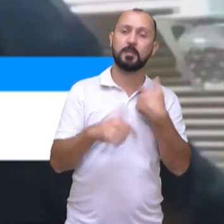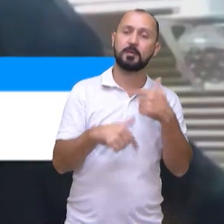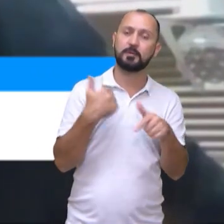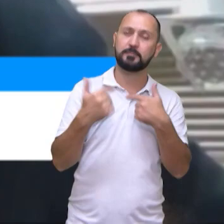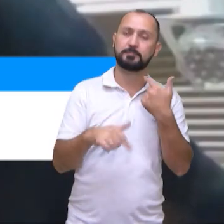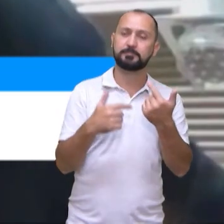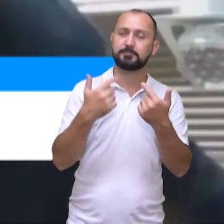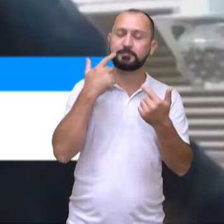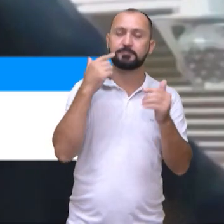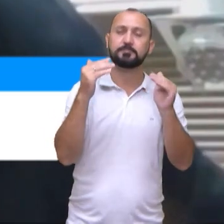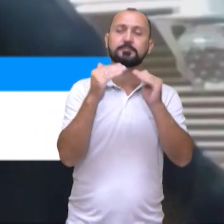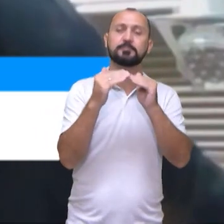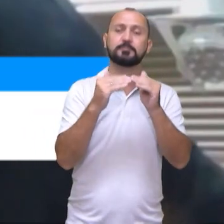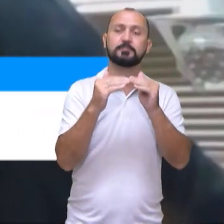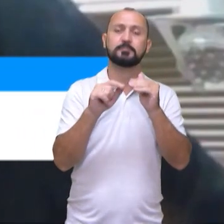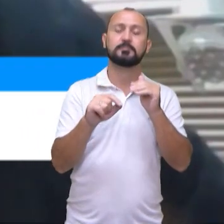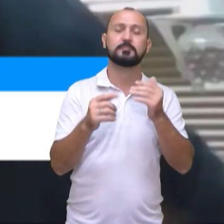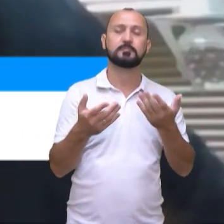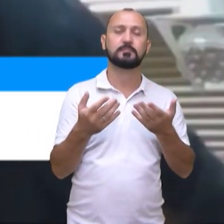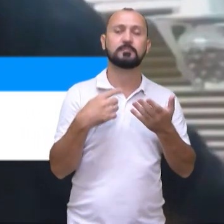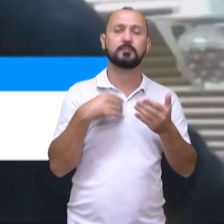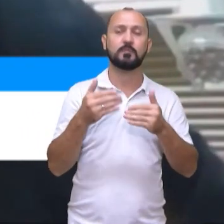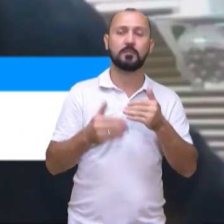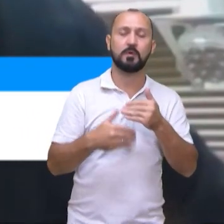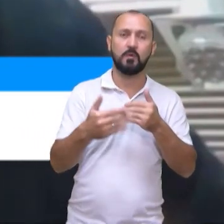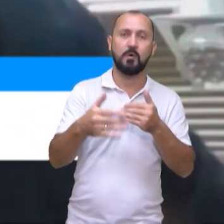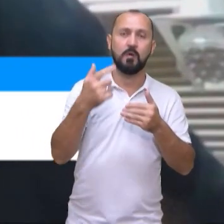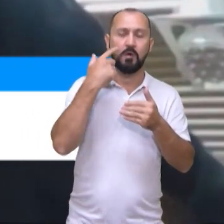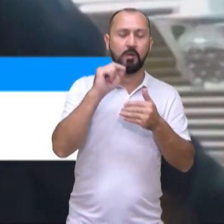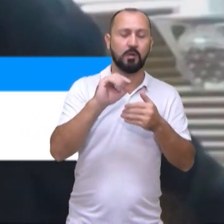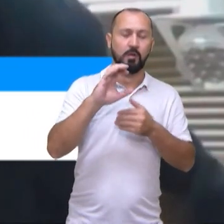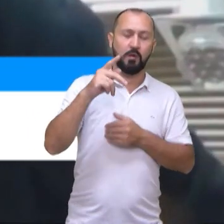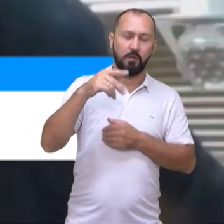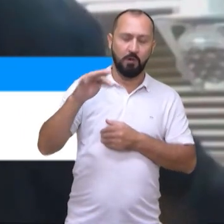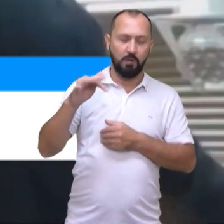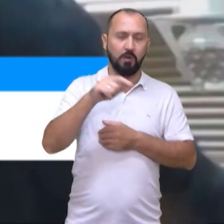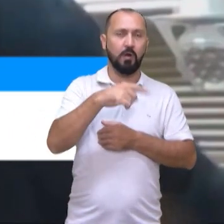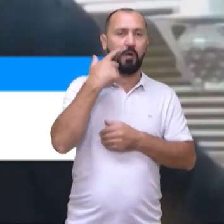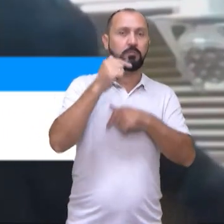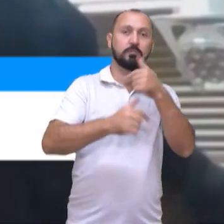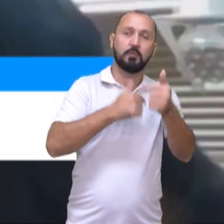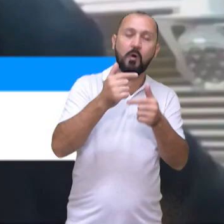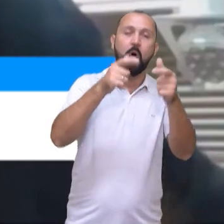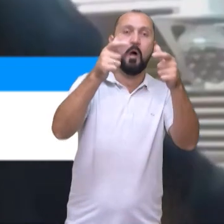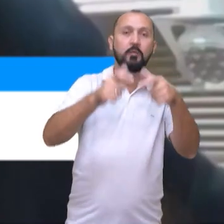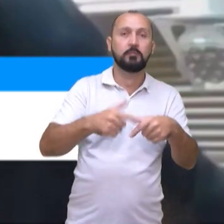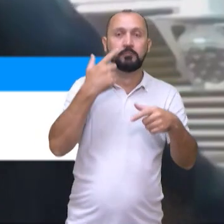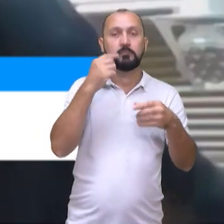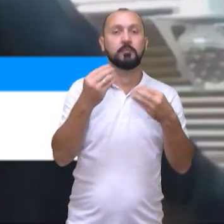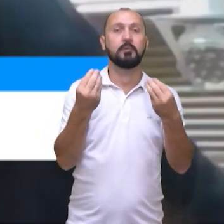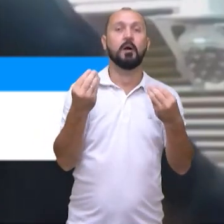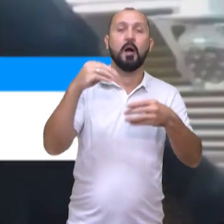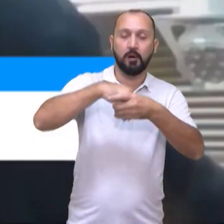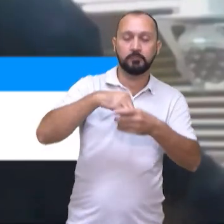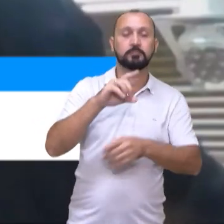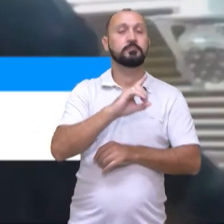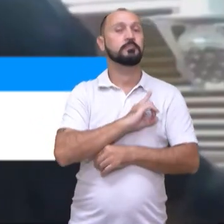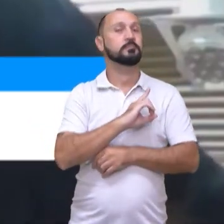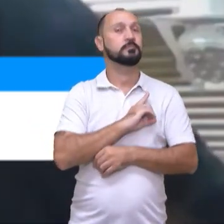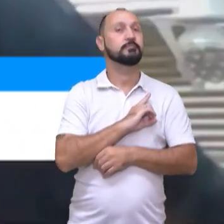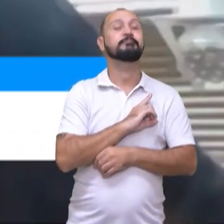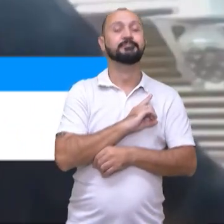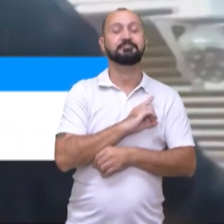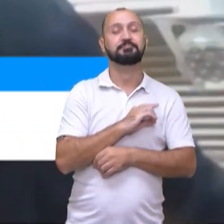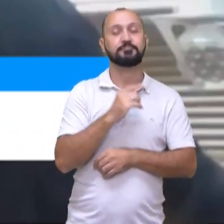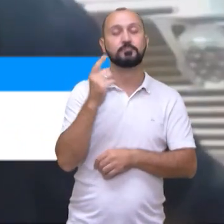Um trabalho extremamente importante para a organização, o andamento dos inquéritos, o trabalho no ambiente de uma delegacia de